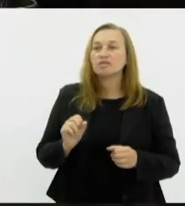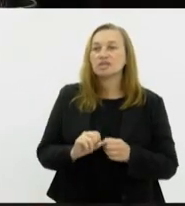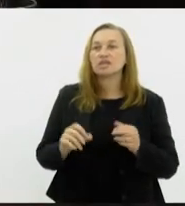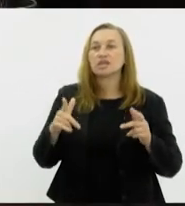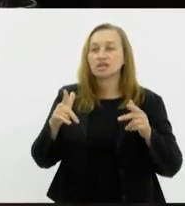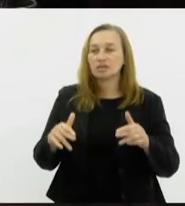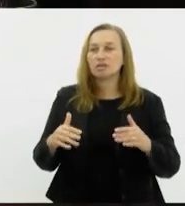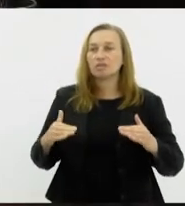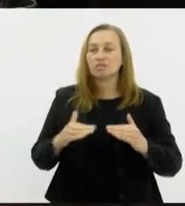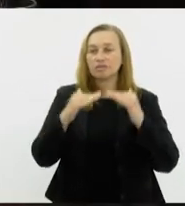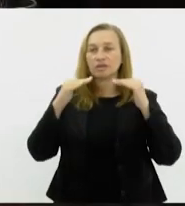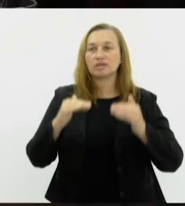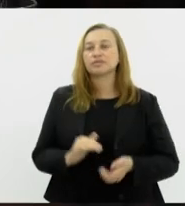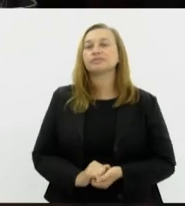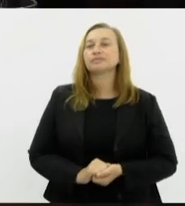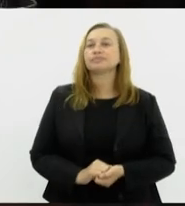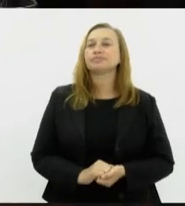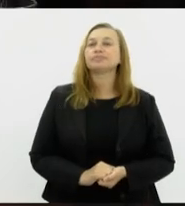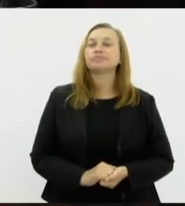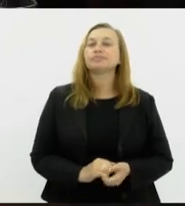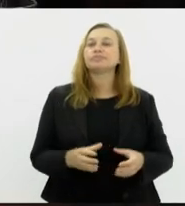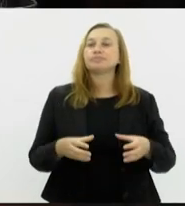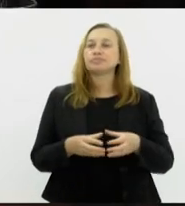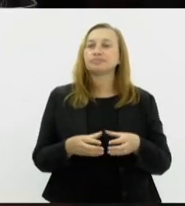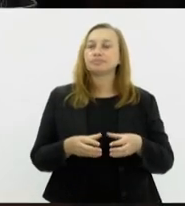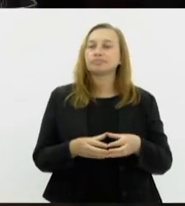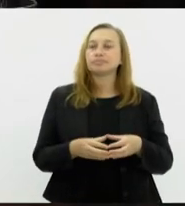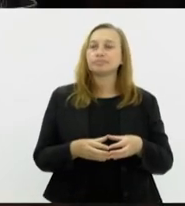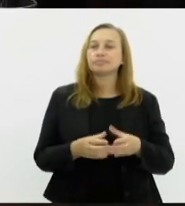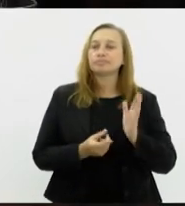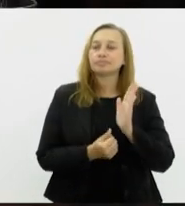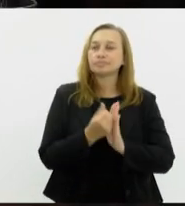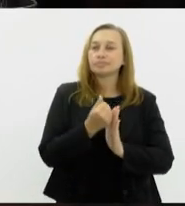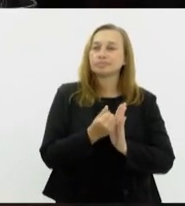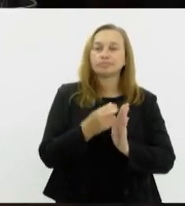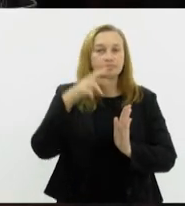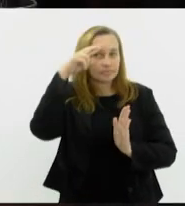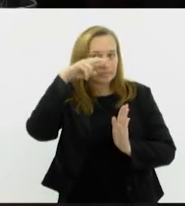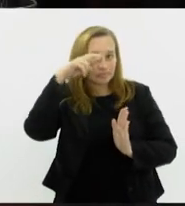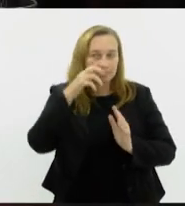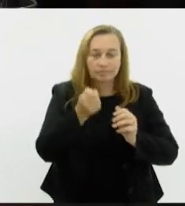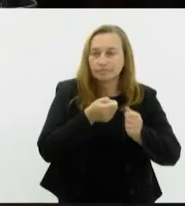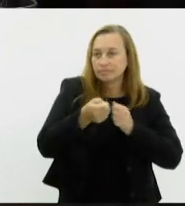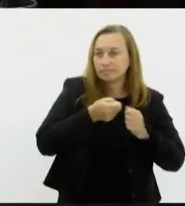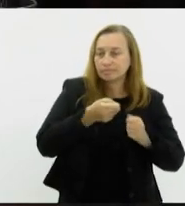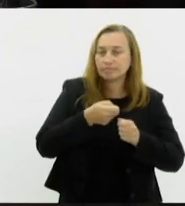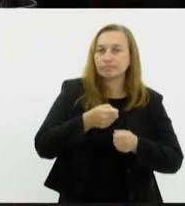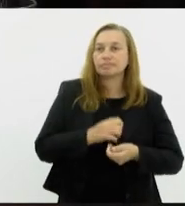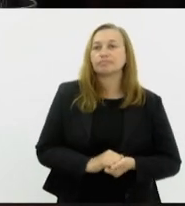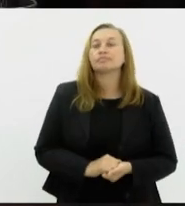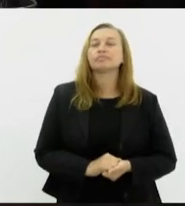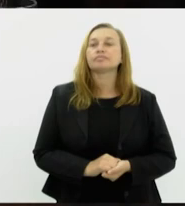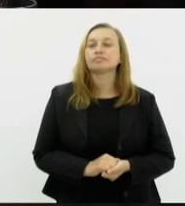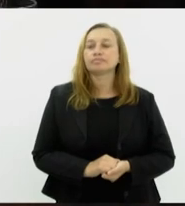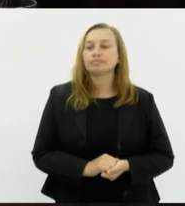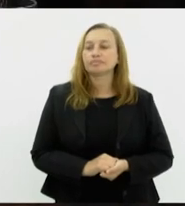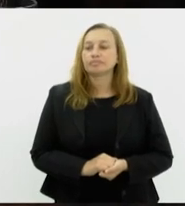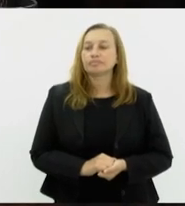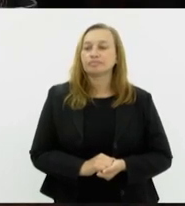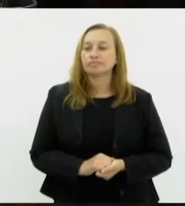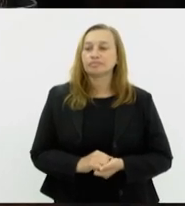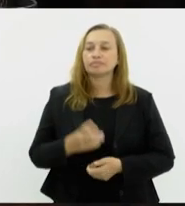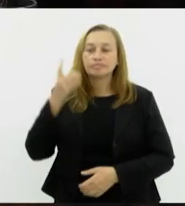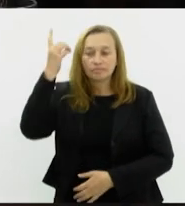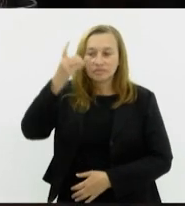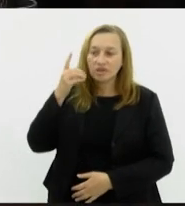parecer favorável. Pela Comissão de Orçamento, Finanças, Fiscalização Financeira e Controle, deputado